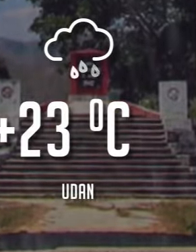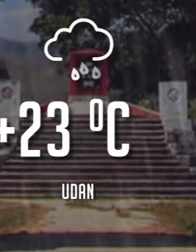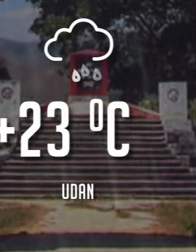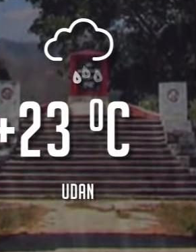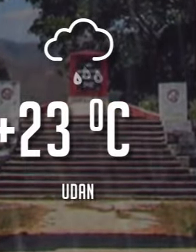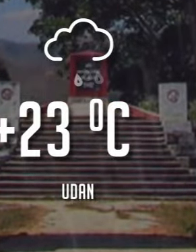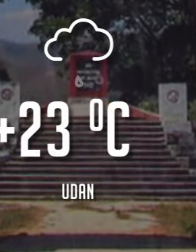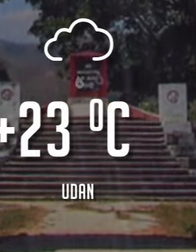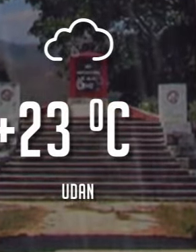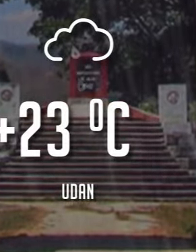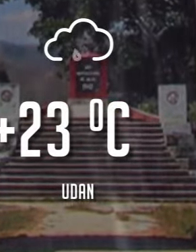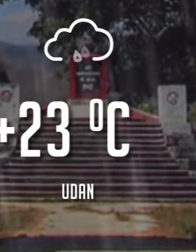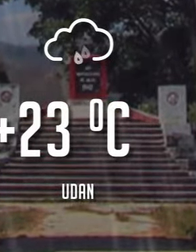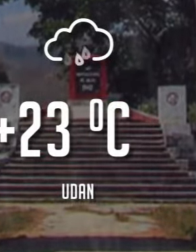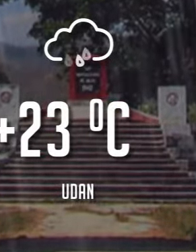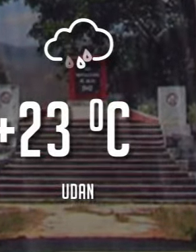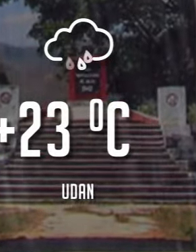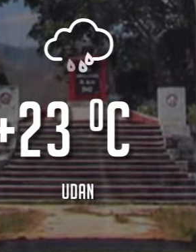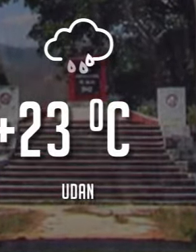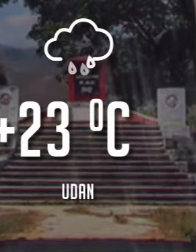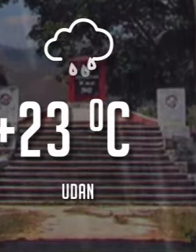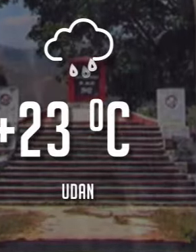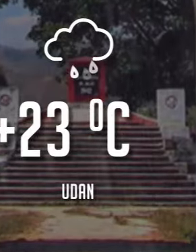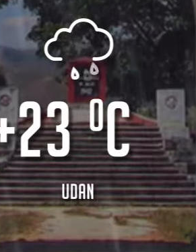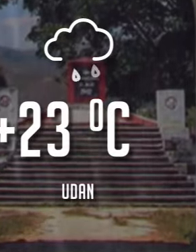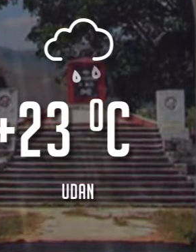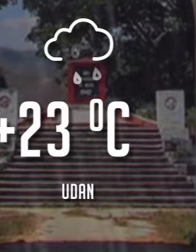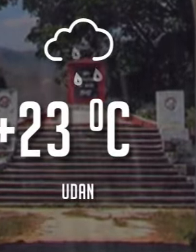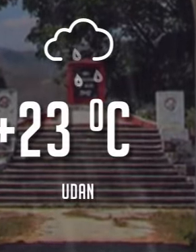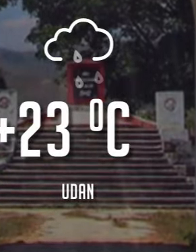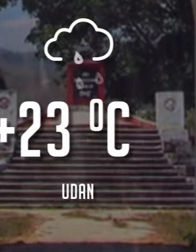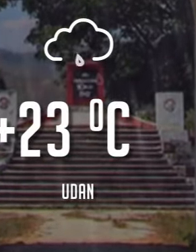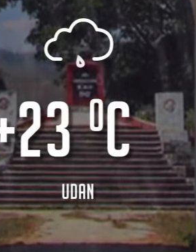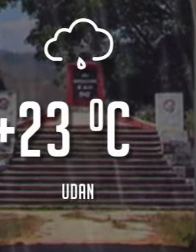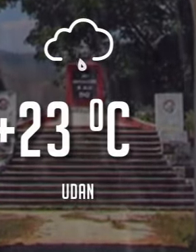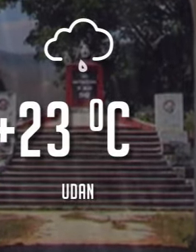Iha ermera manufahi no eleu udang.